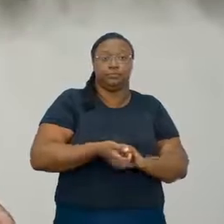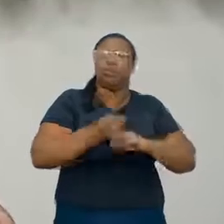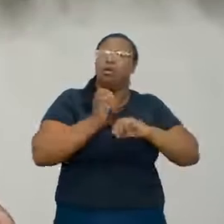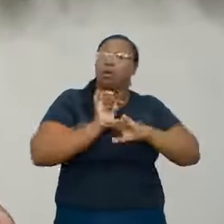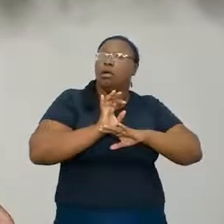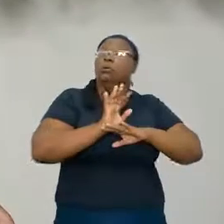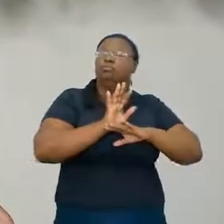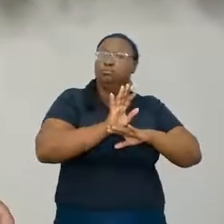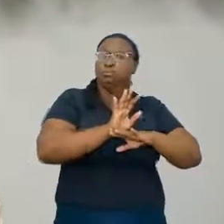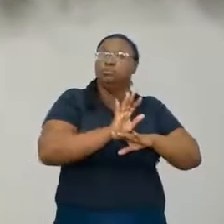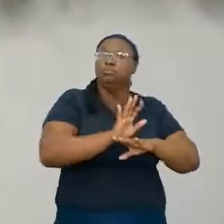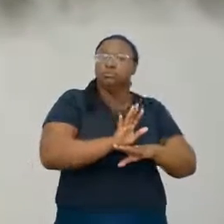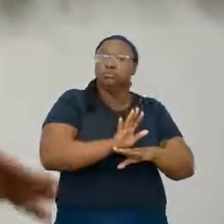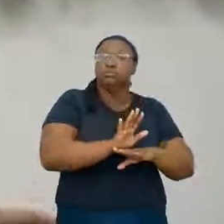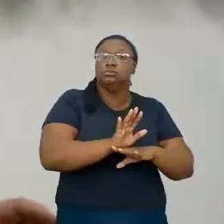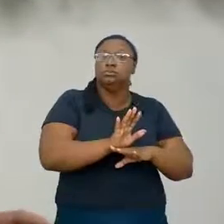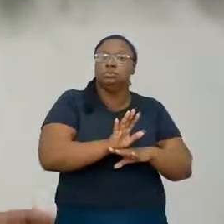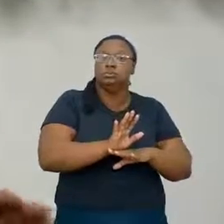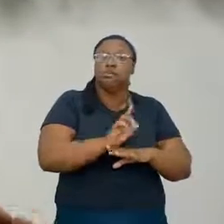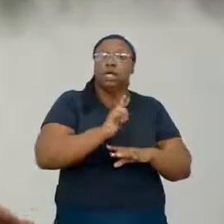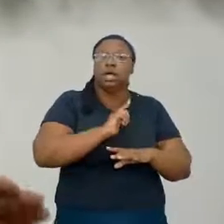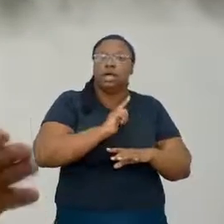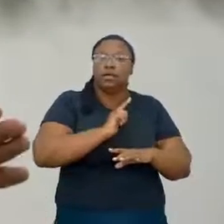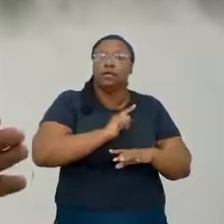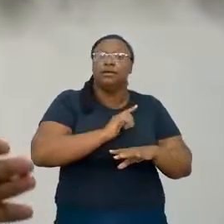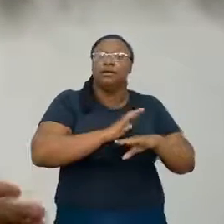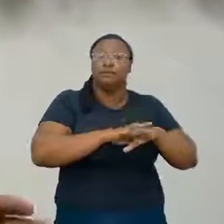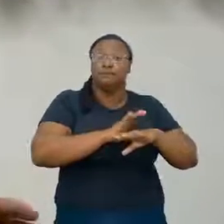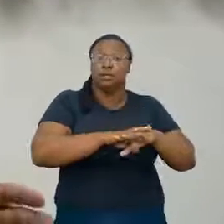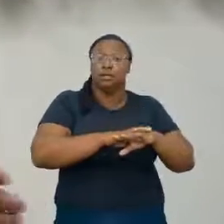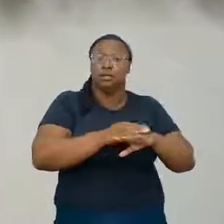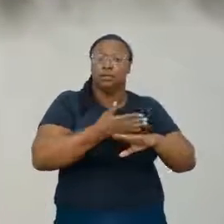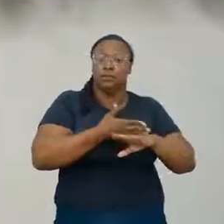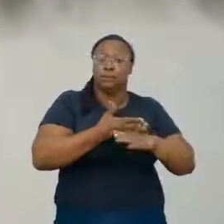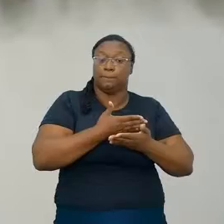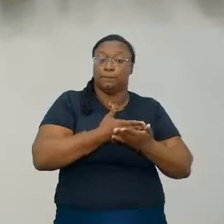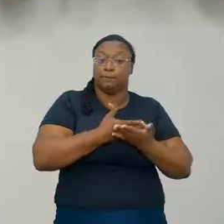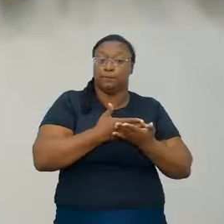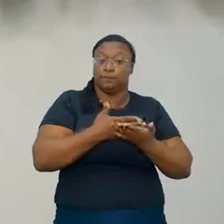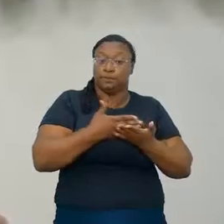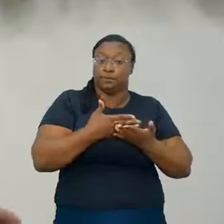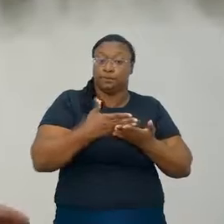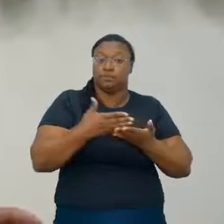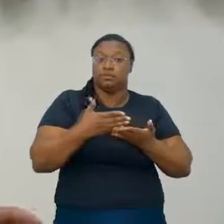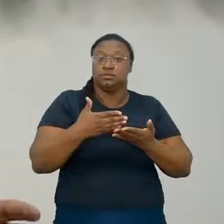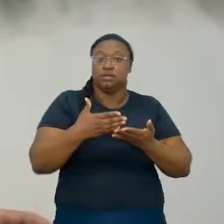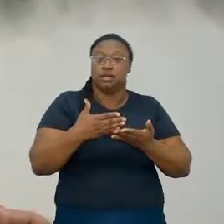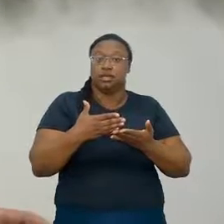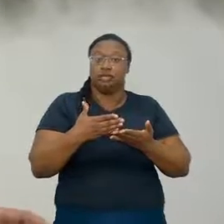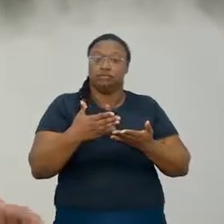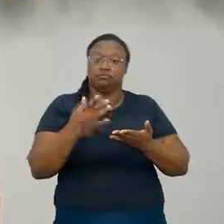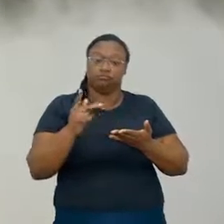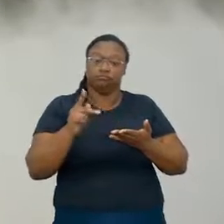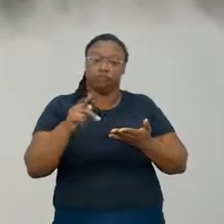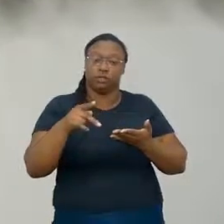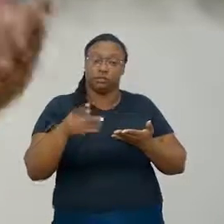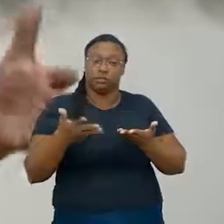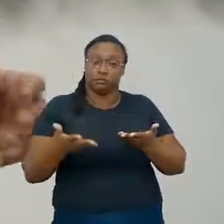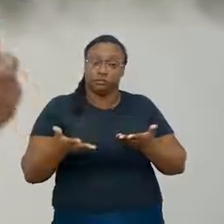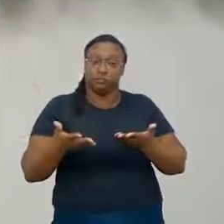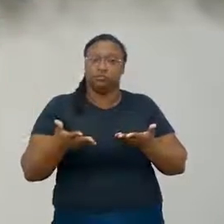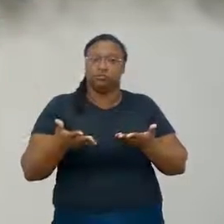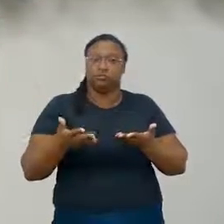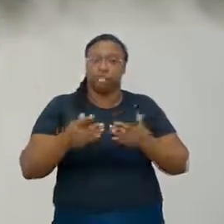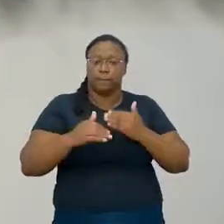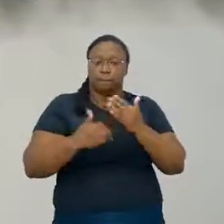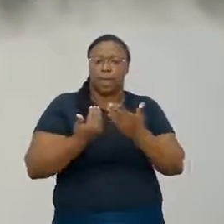auxílio dentro daquilo que vai ser executado a partir da realidade, né, do professor, da professora, contextualizando